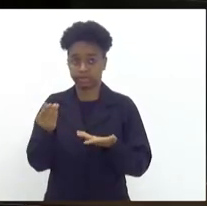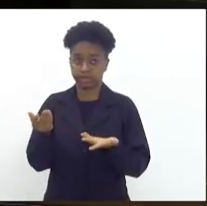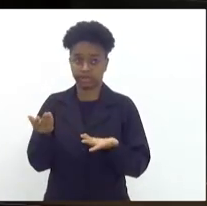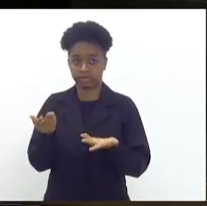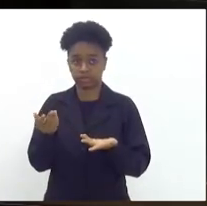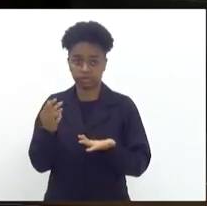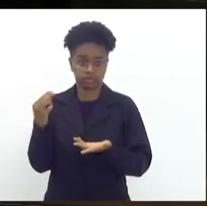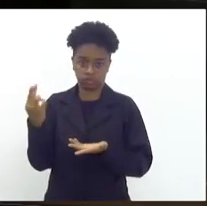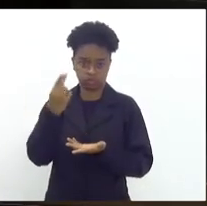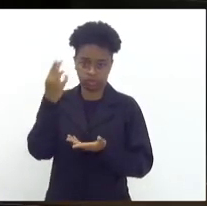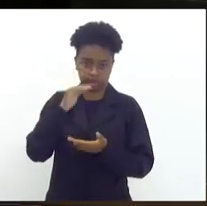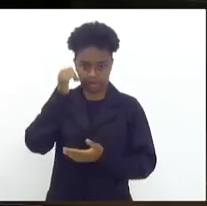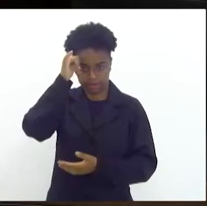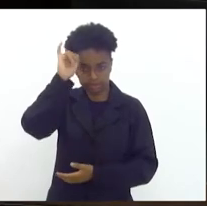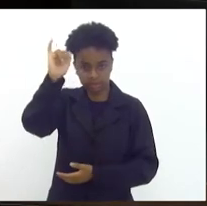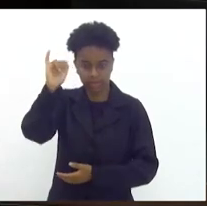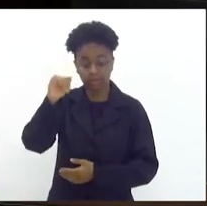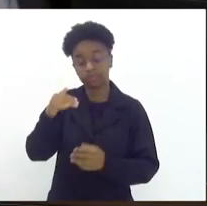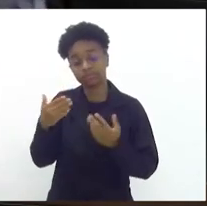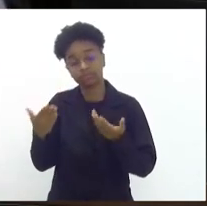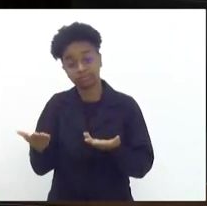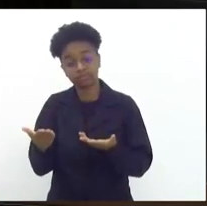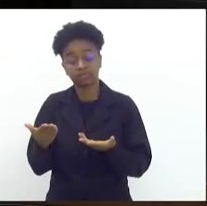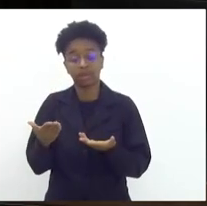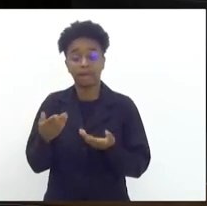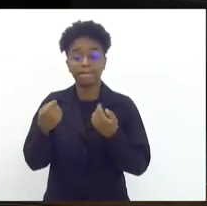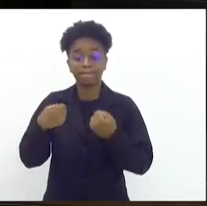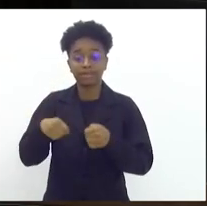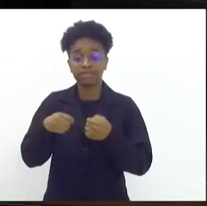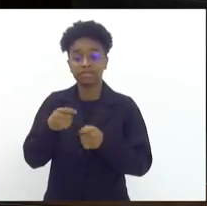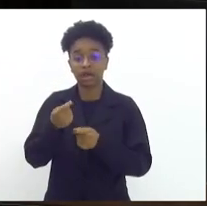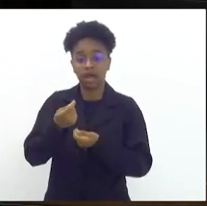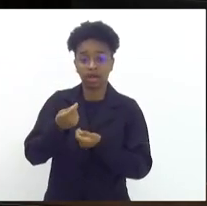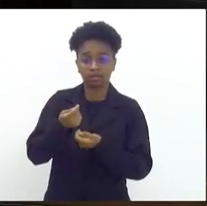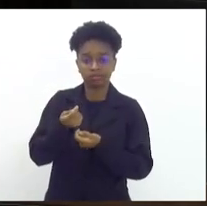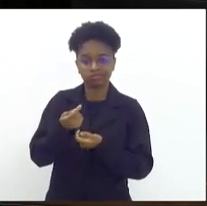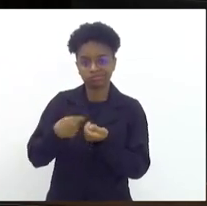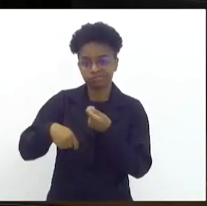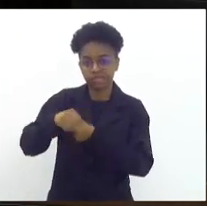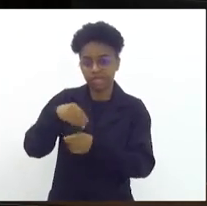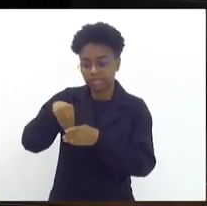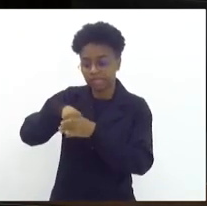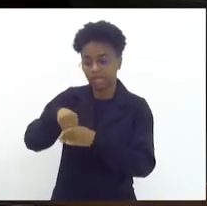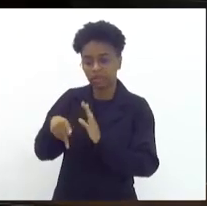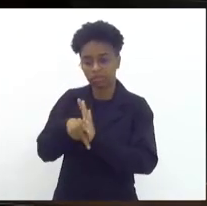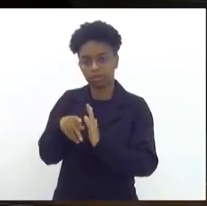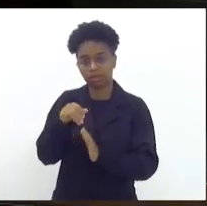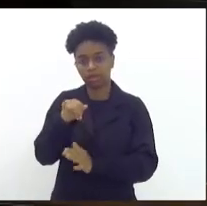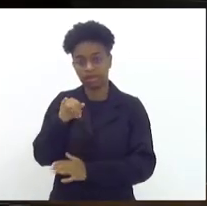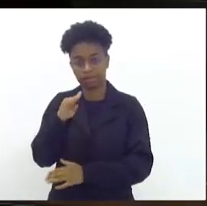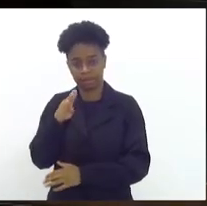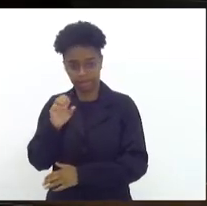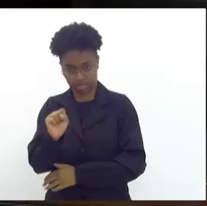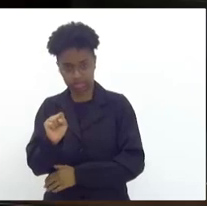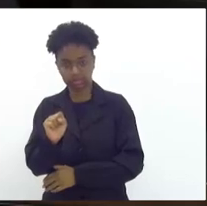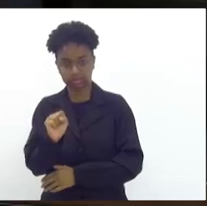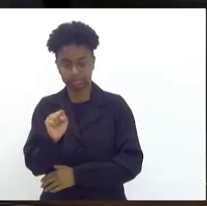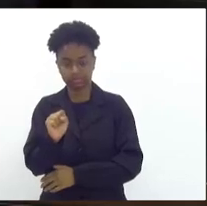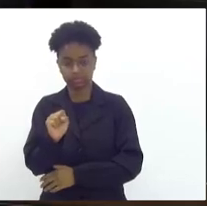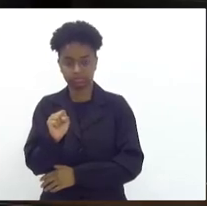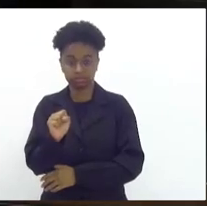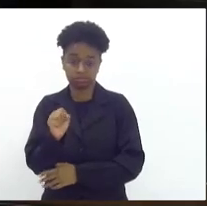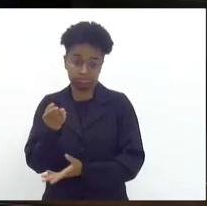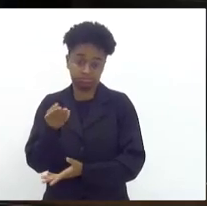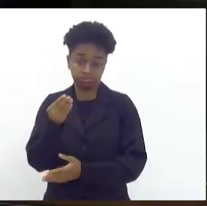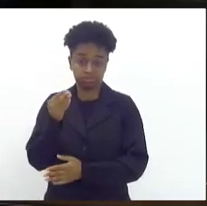inescapável então que pelo menos as operações internas do ICMS aliás do ibs né que